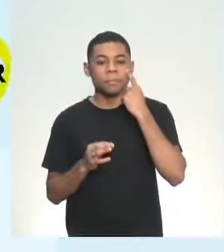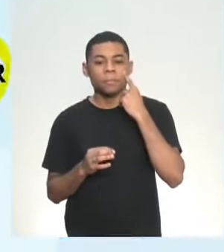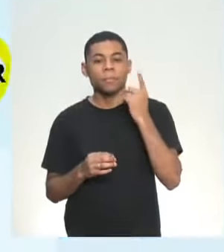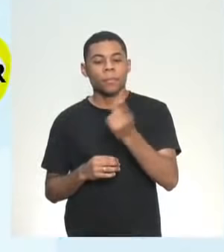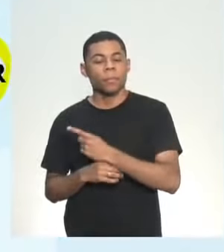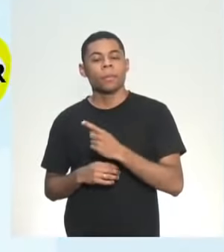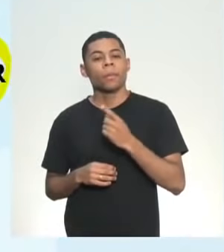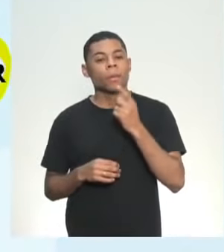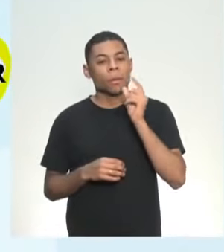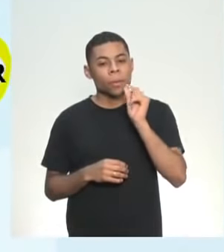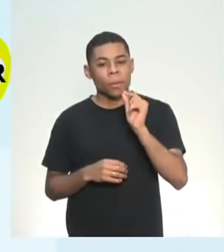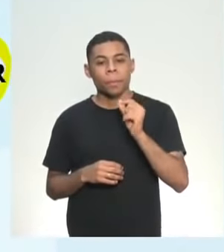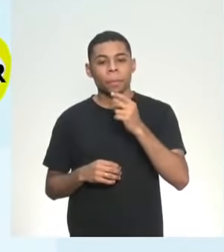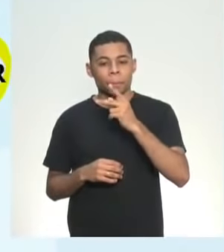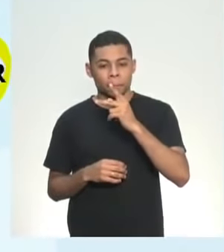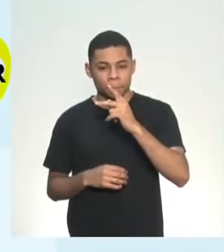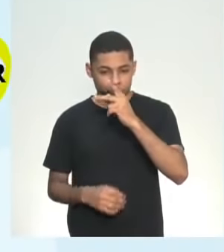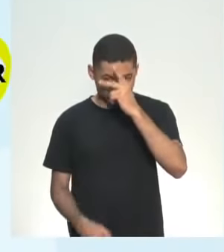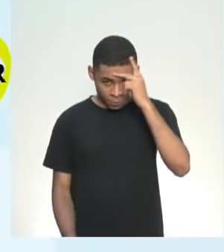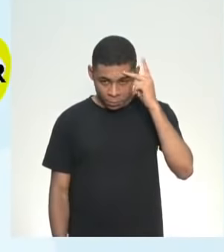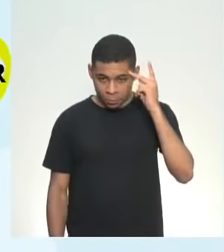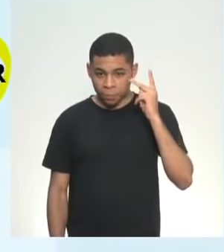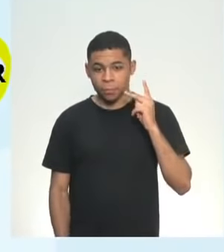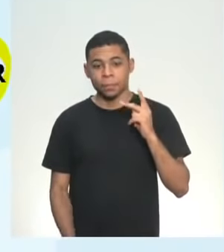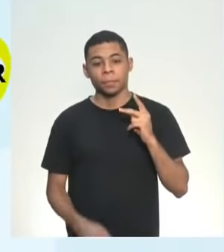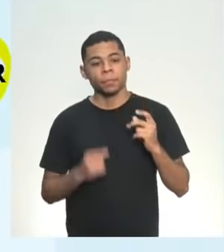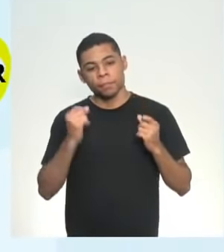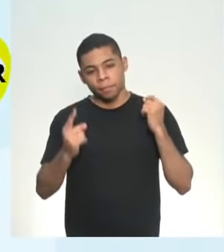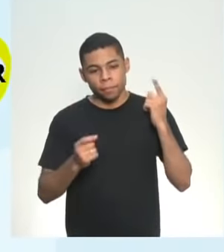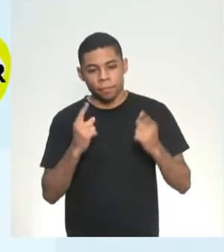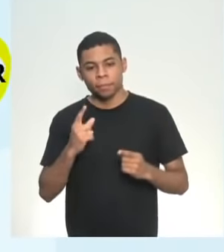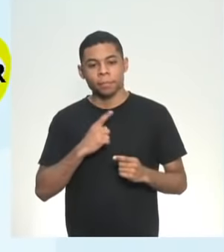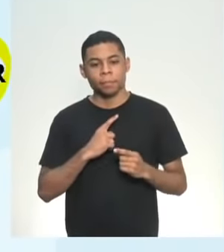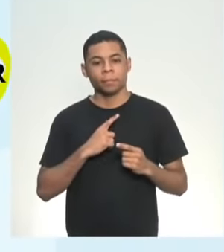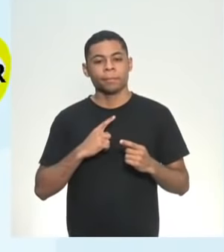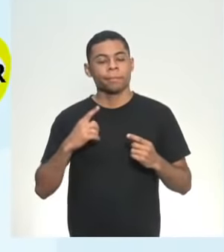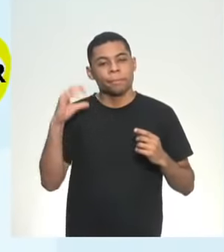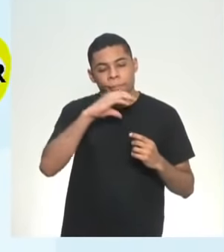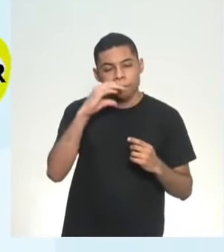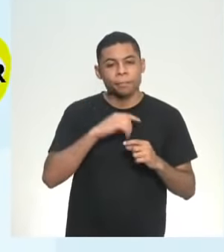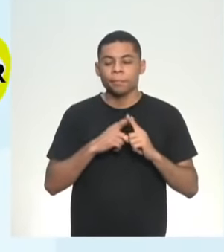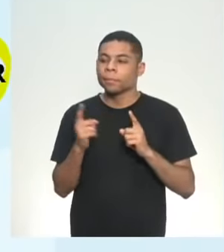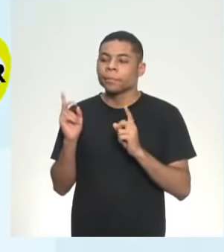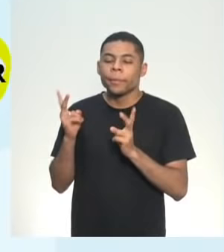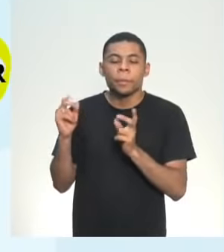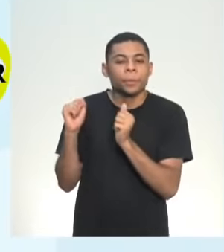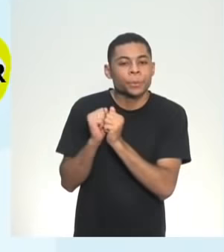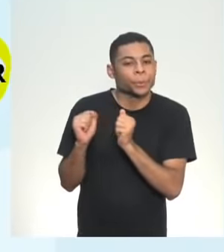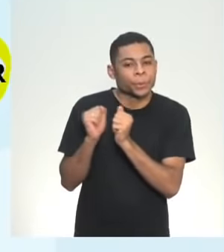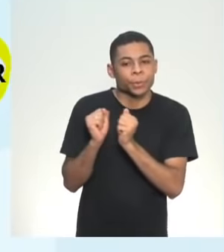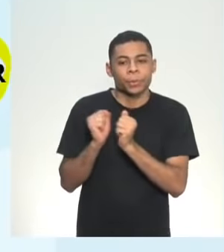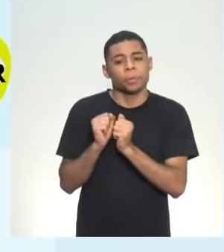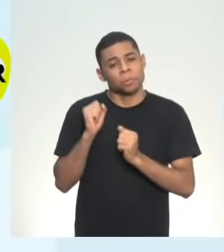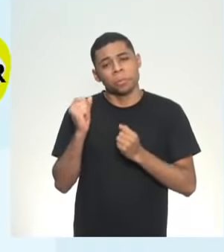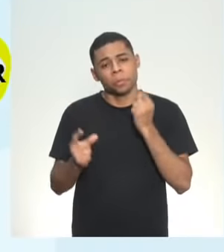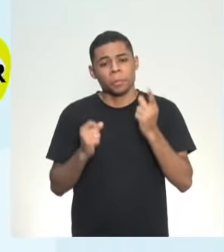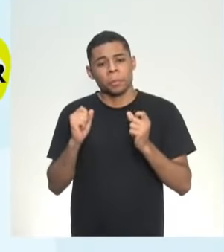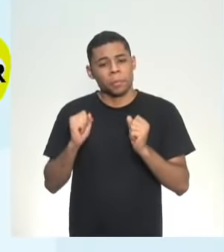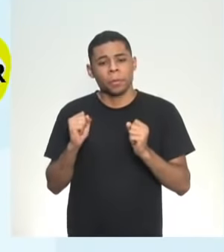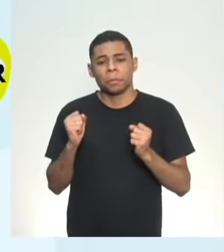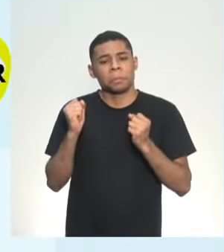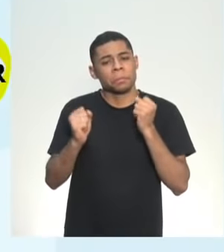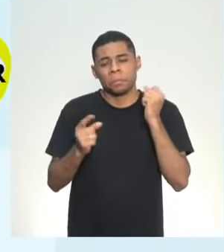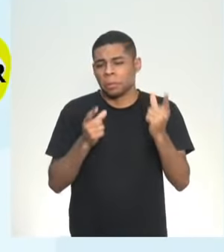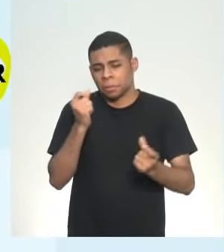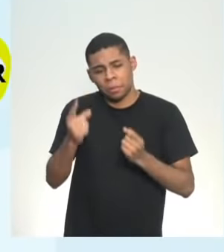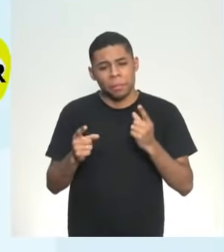continuar vendo aqui pipa os andaimes Way maçã times é super amigável Itálico a gente tem que ter médico são Fantasmas podem aqui